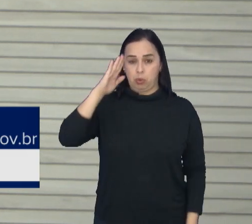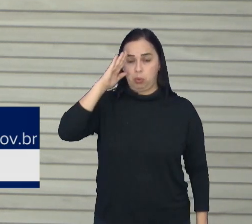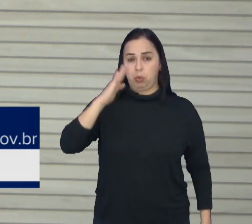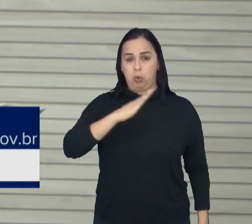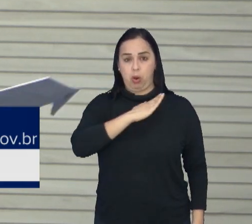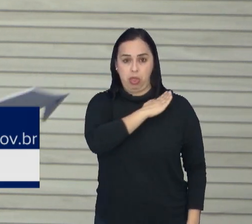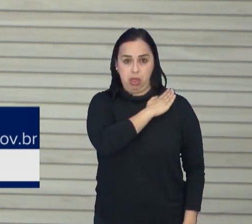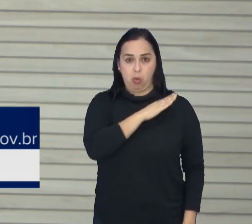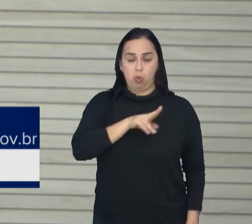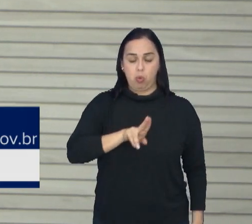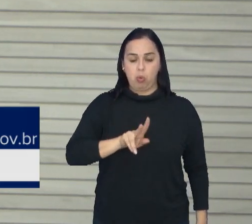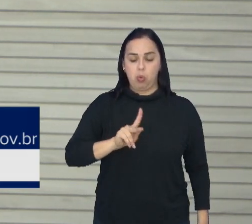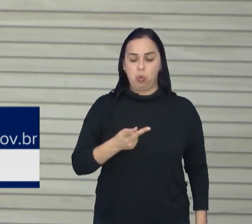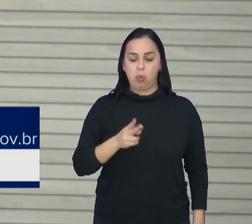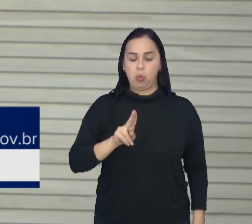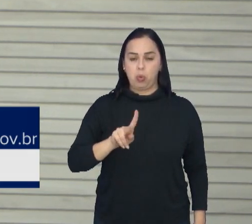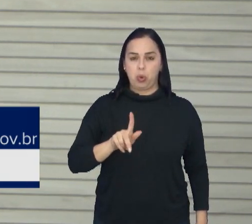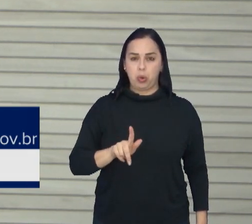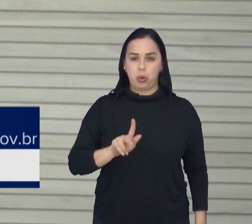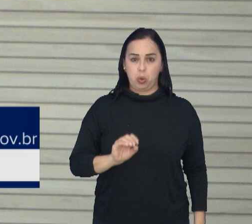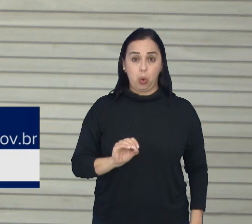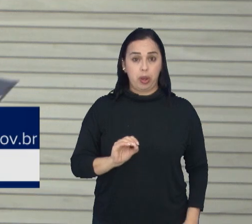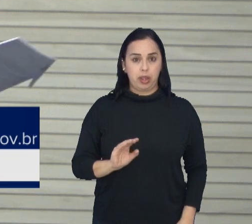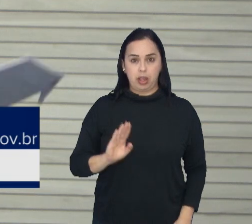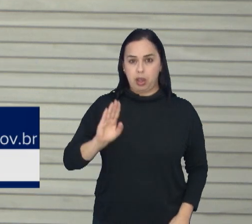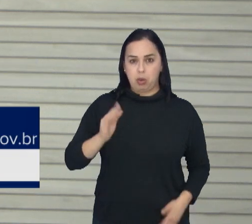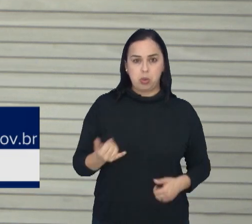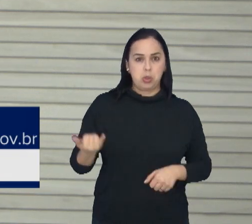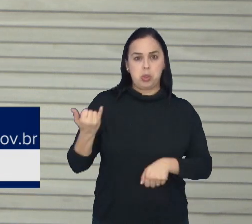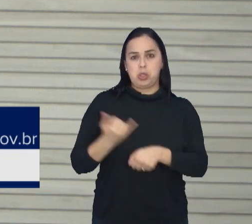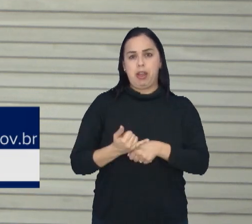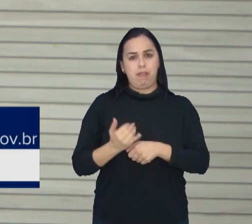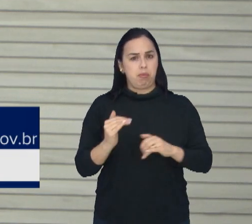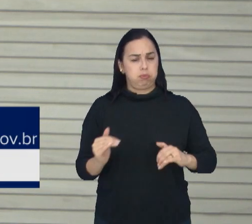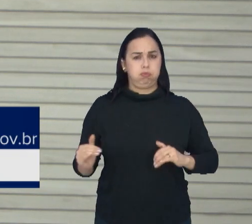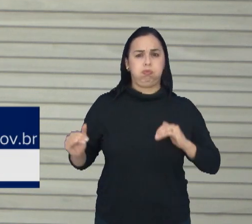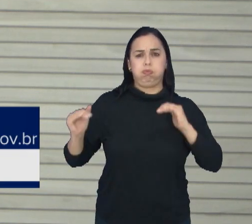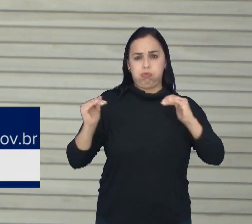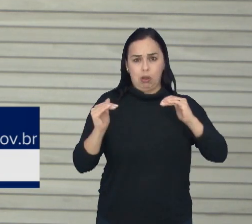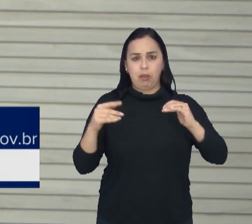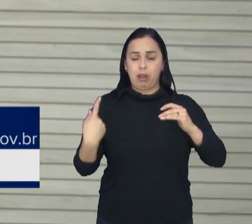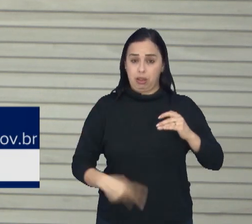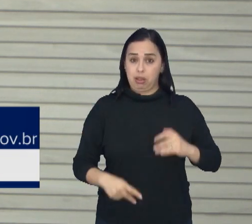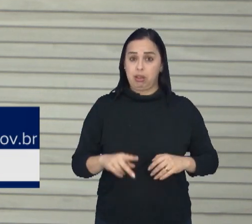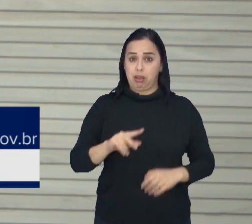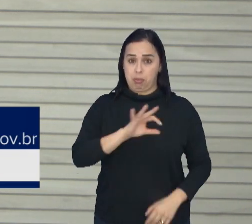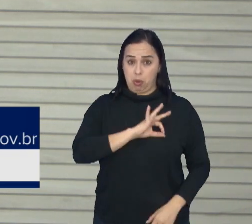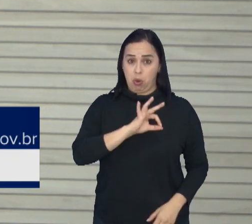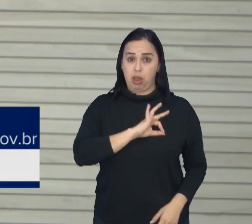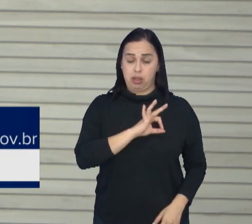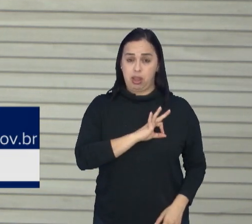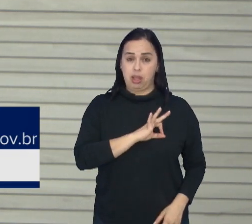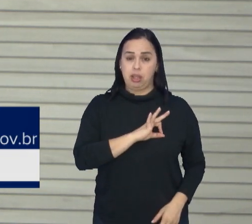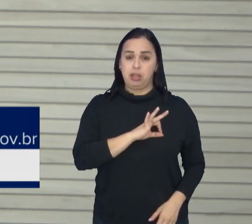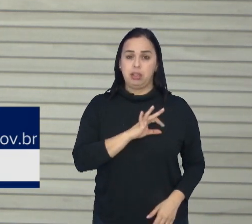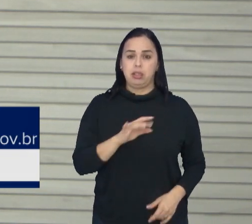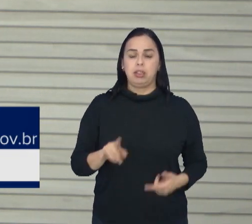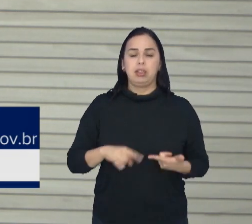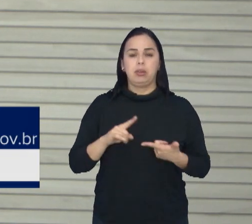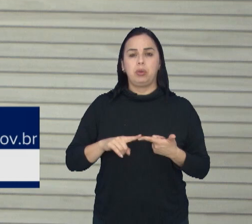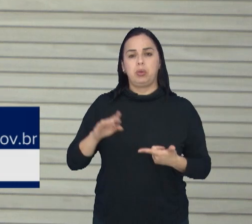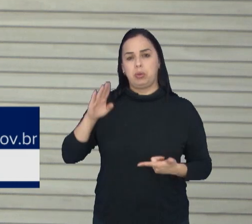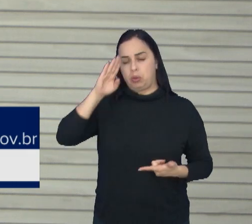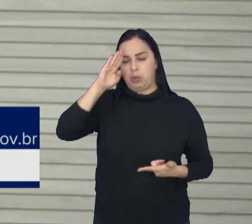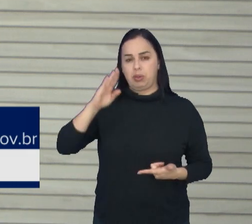Hugo, que é o chefe maior aqui das polícias aqui na nossa região metropolitana, o Tenente